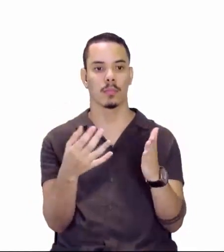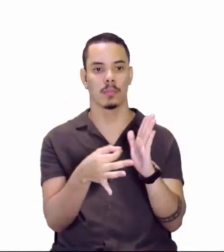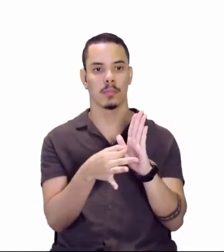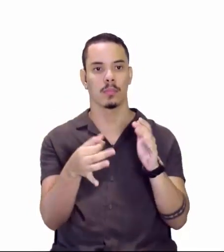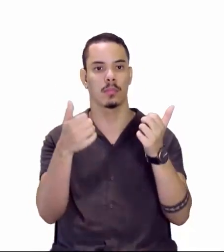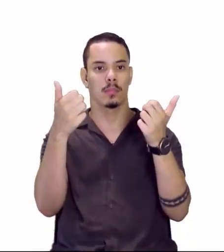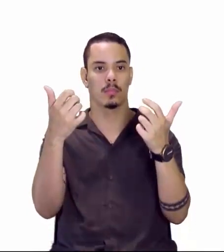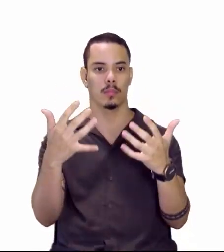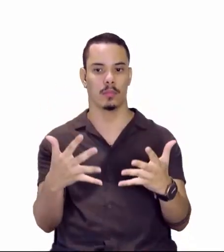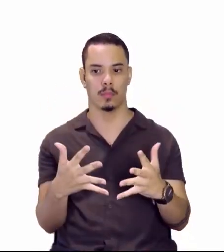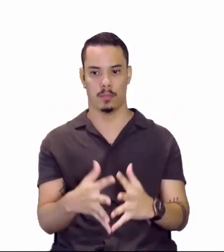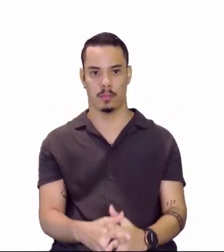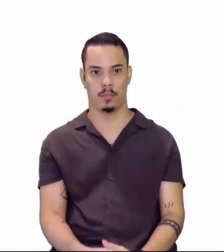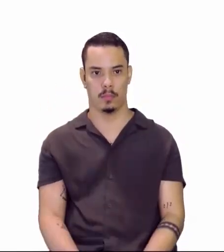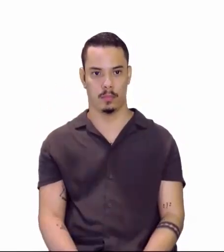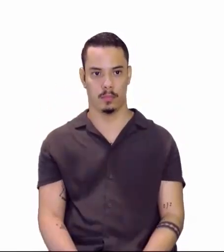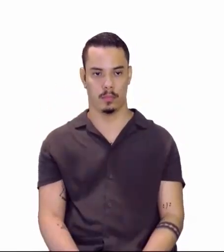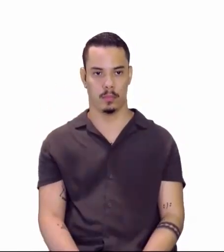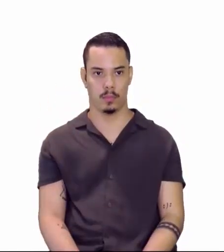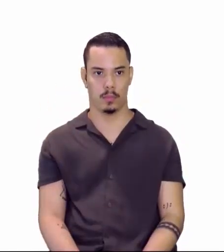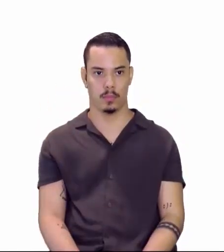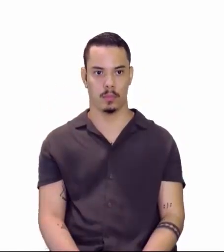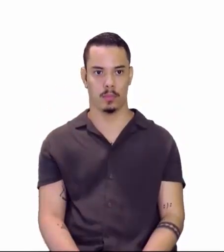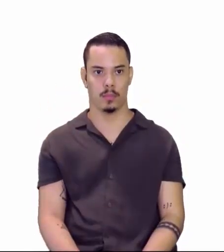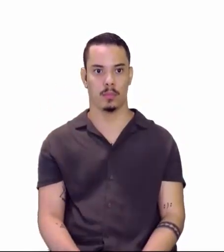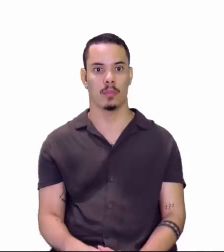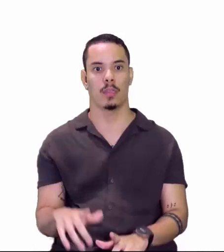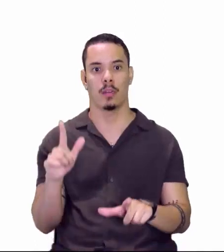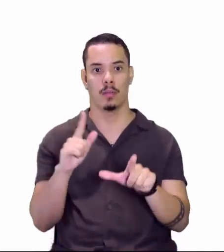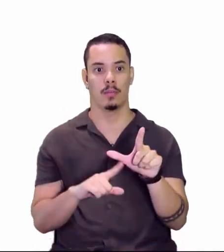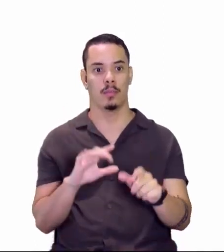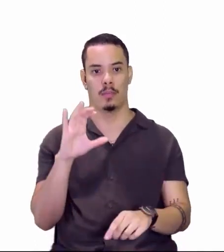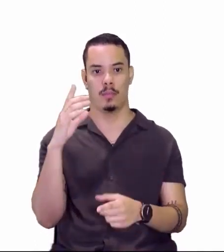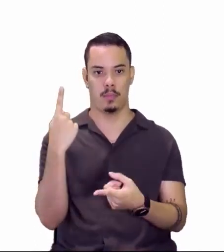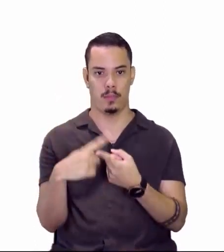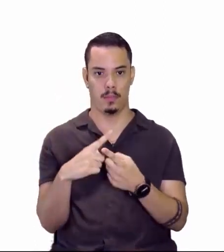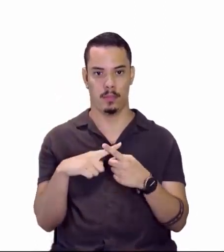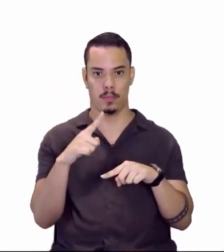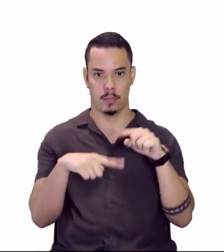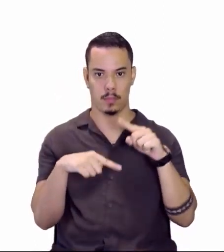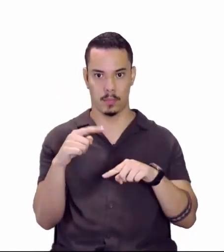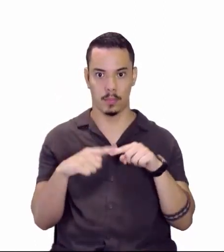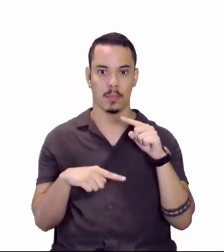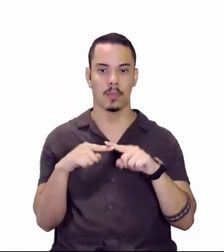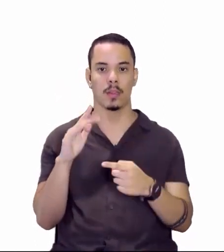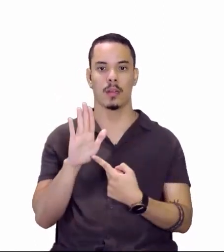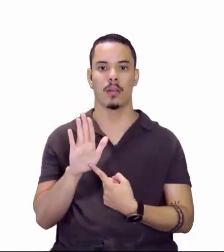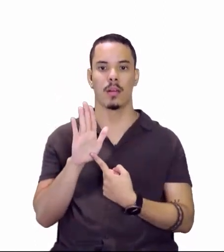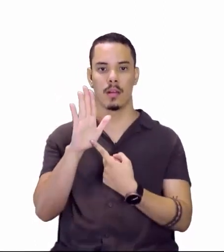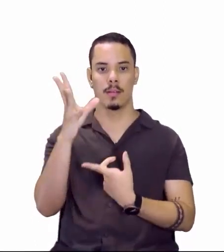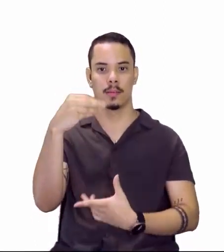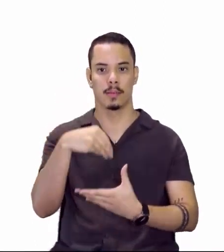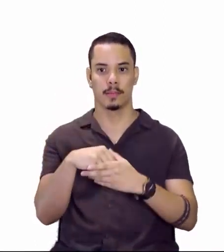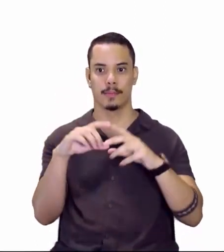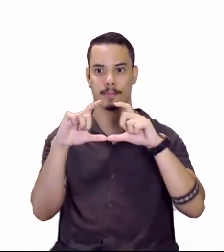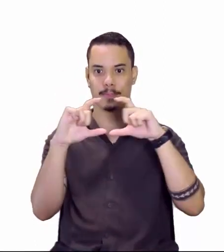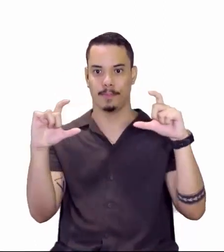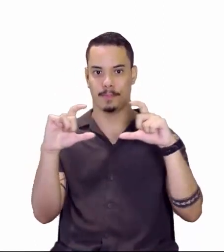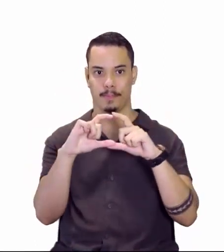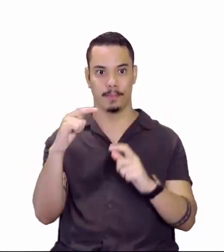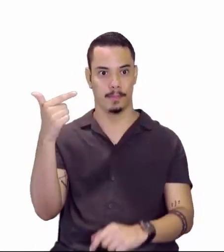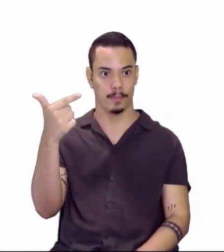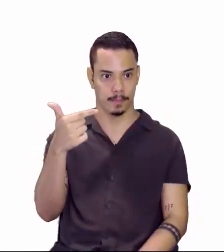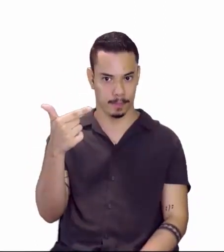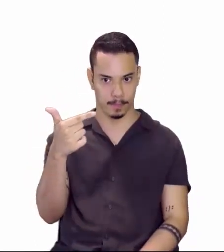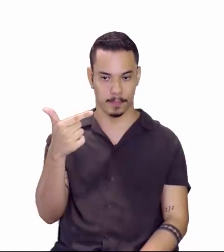comentário. A letra C, porque este elemento químico que foi citado no enunciado da segunda